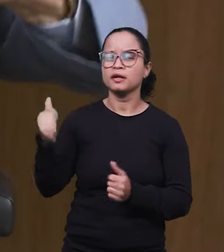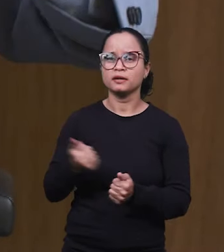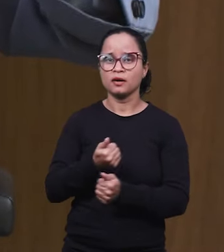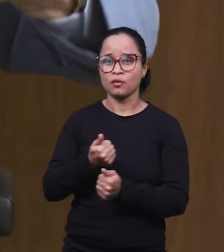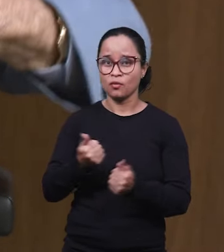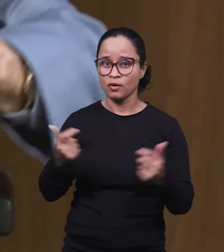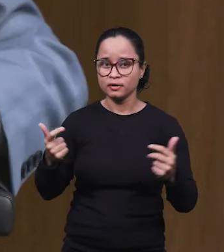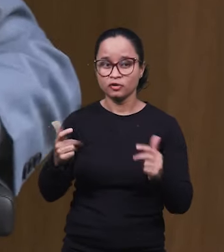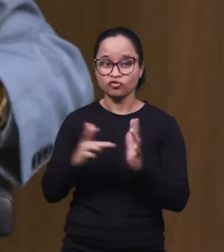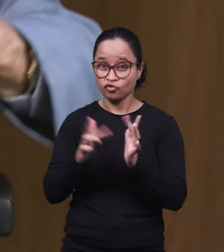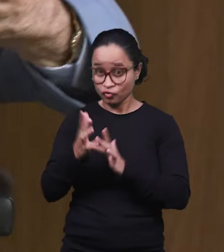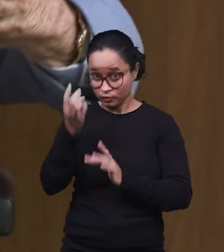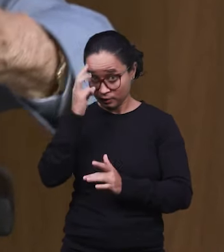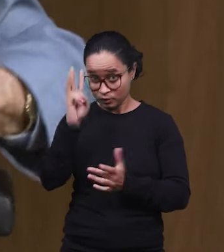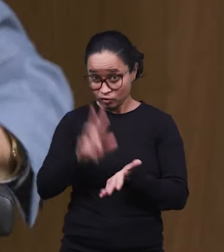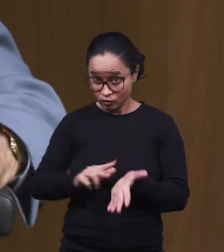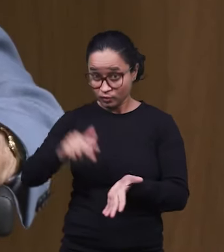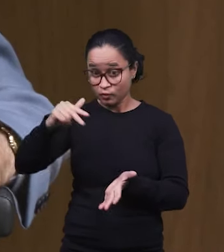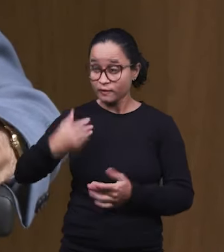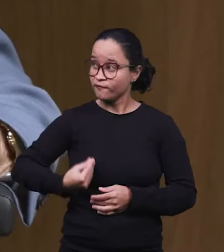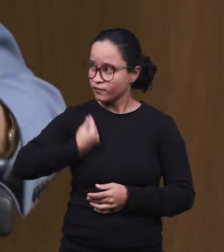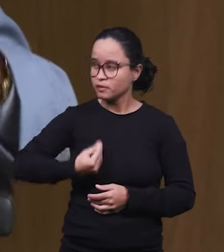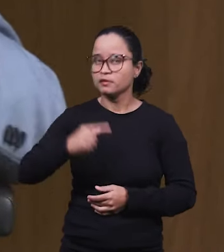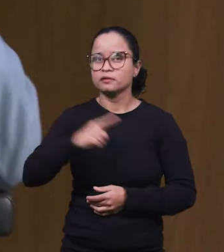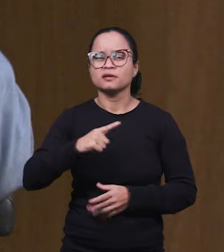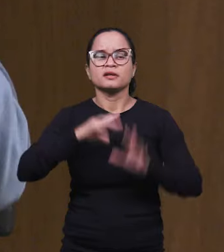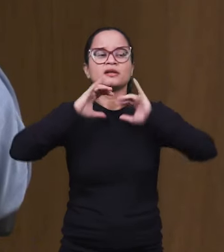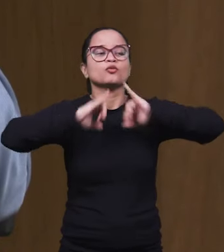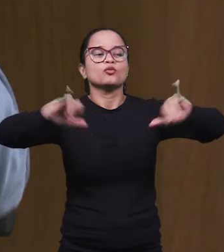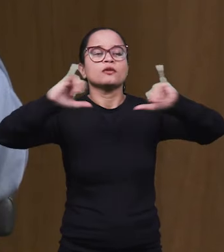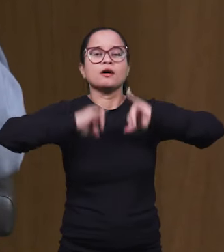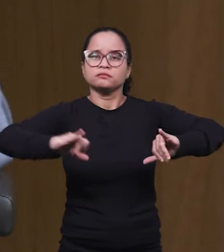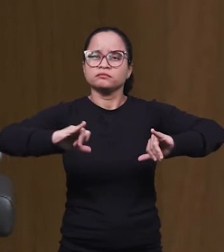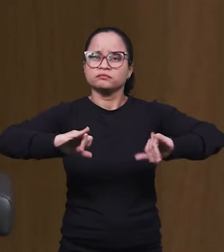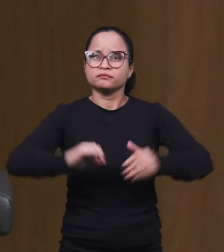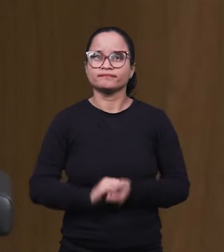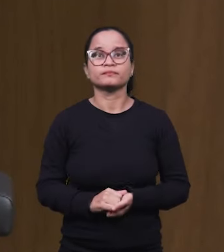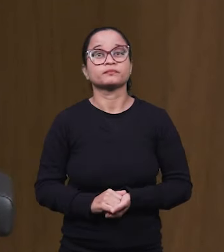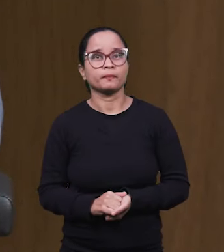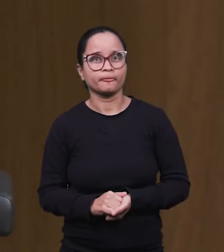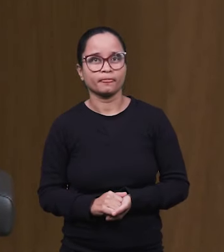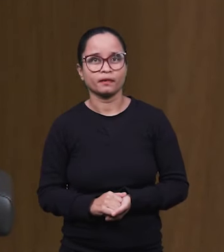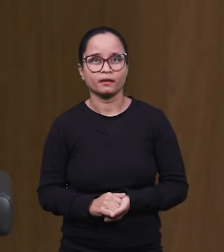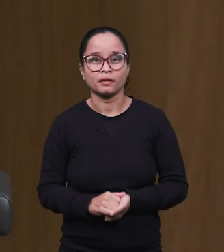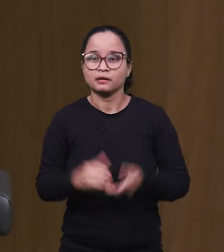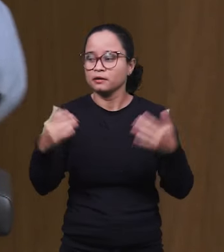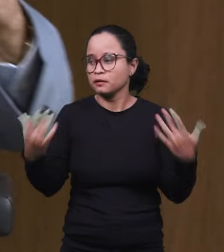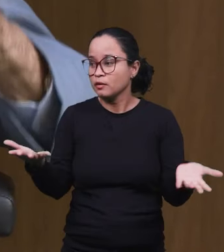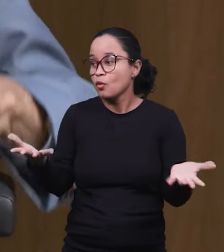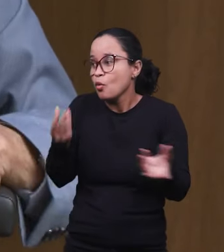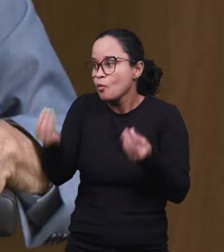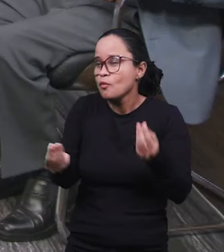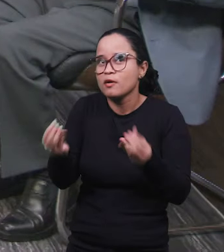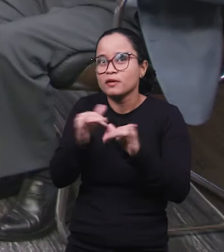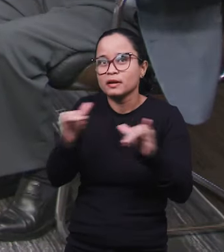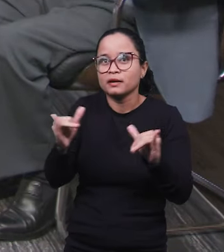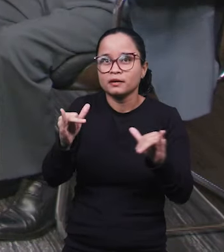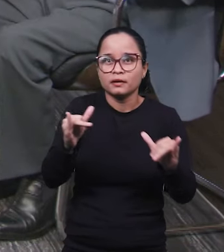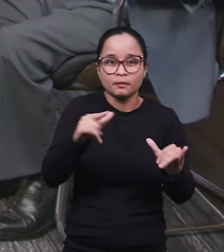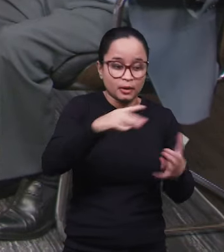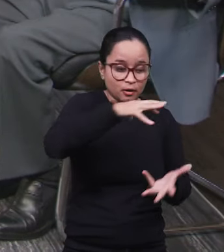Jesus ressuscitou, ele está vivo. Dizer isso, não era possível dizer isso para o